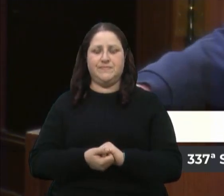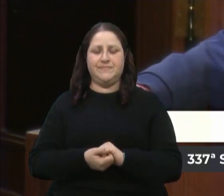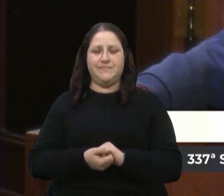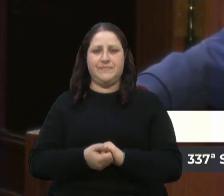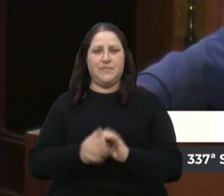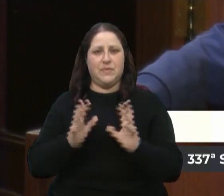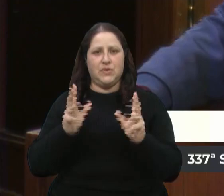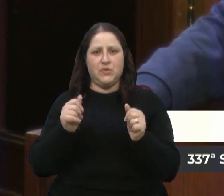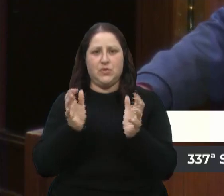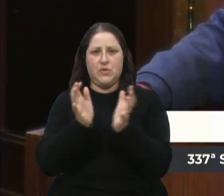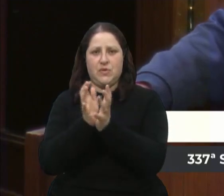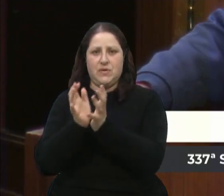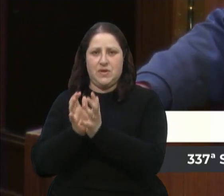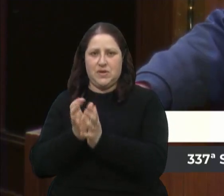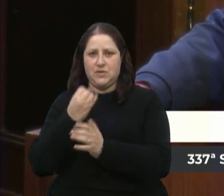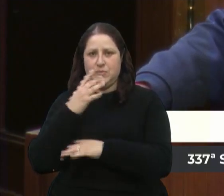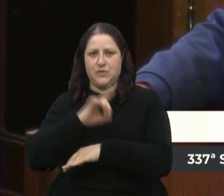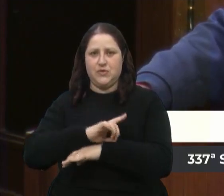dia, colegas.